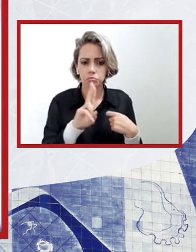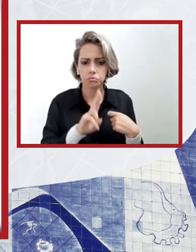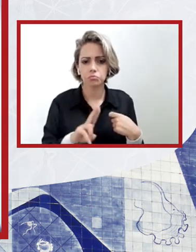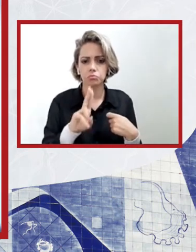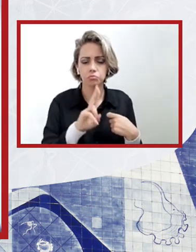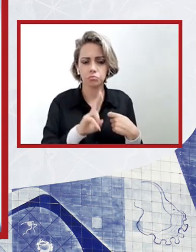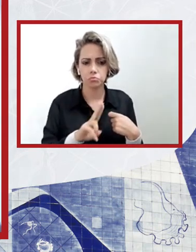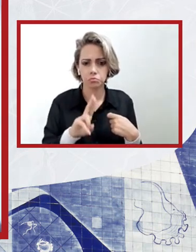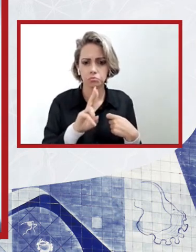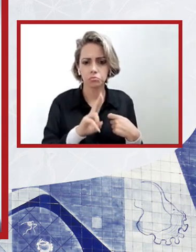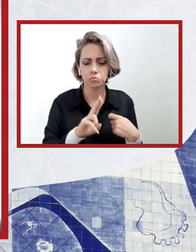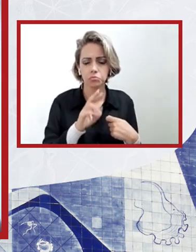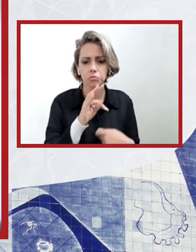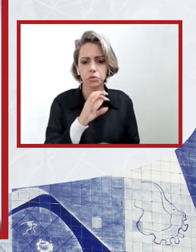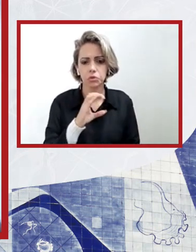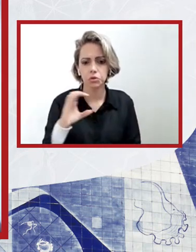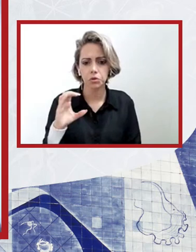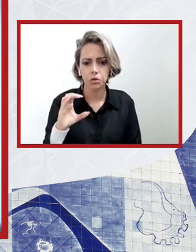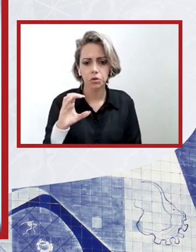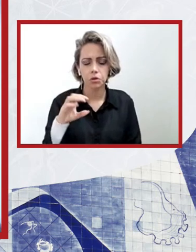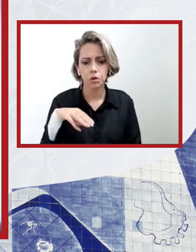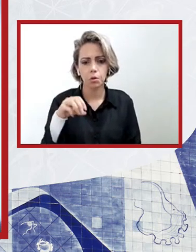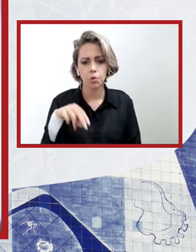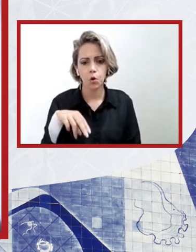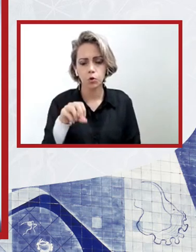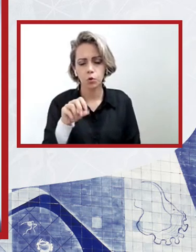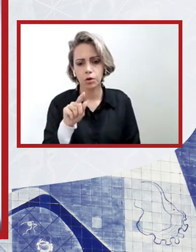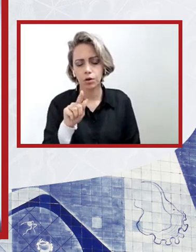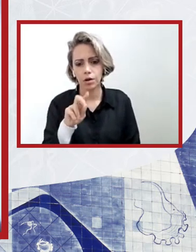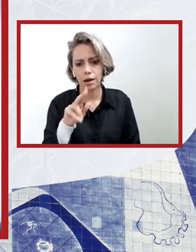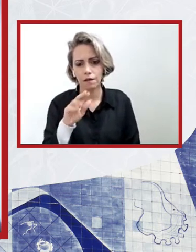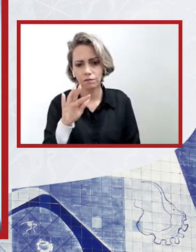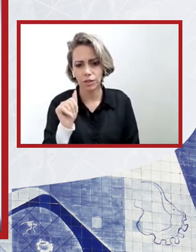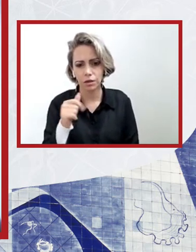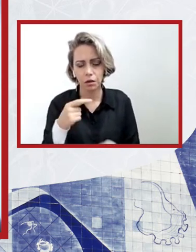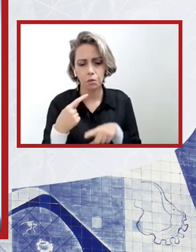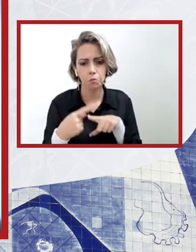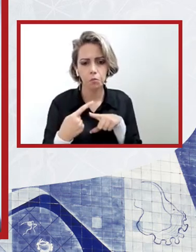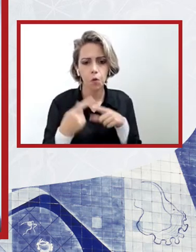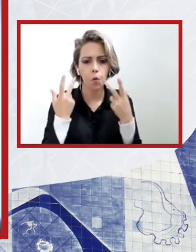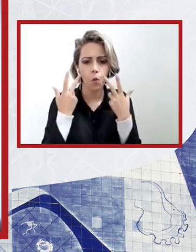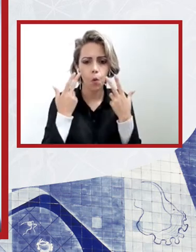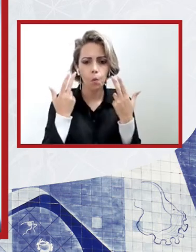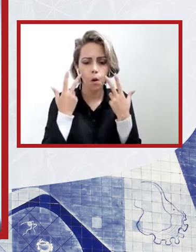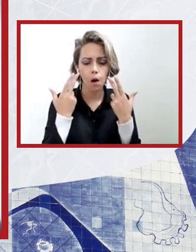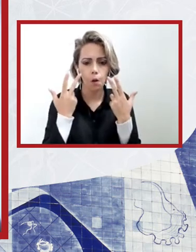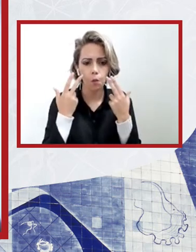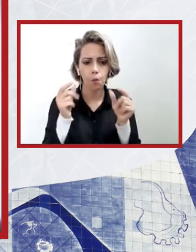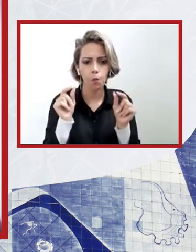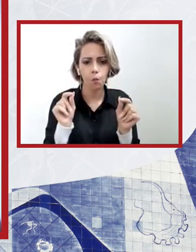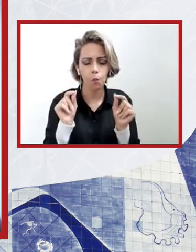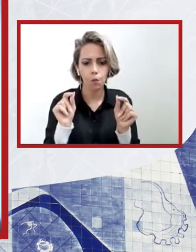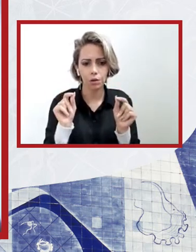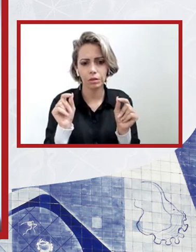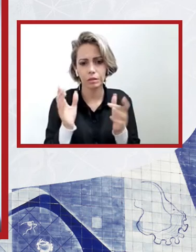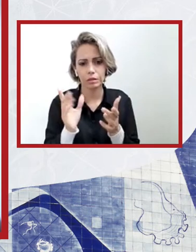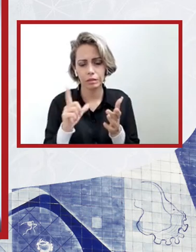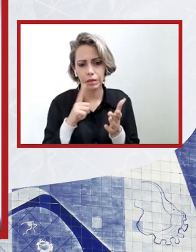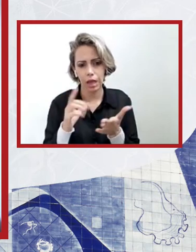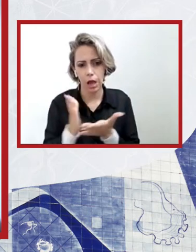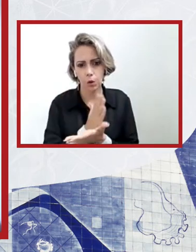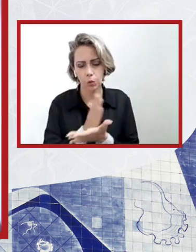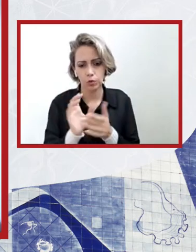monografias, TCC, porque normalmente, né, há os que defendam que em